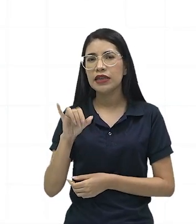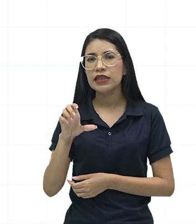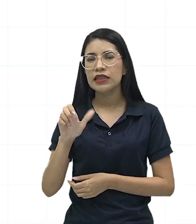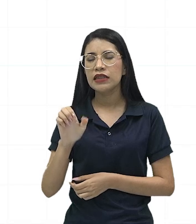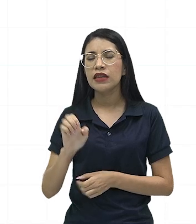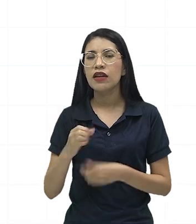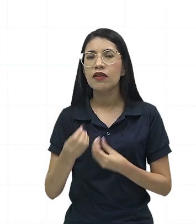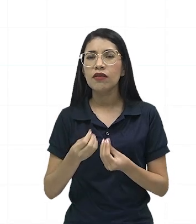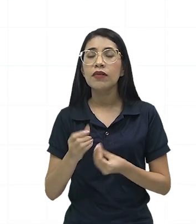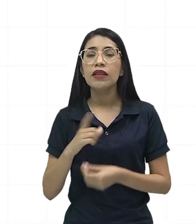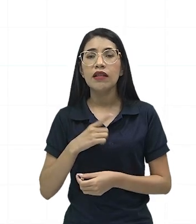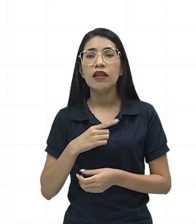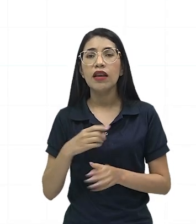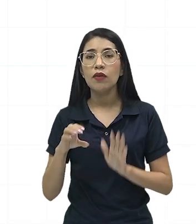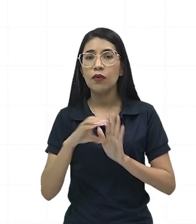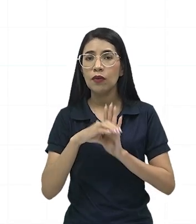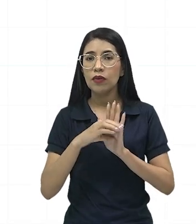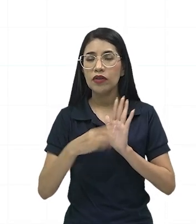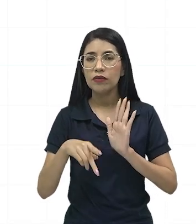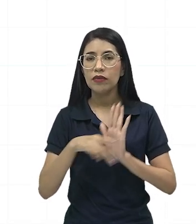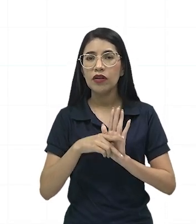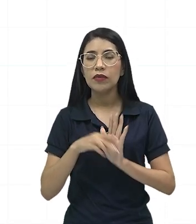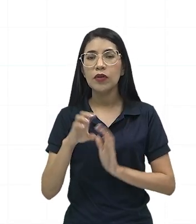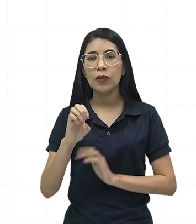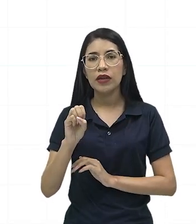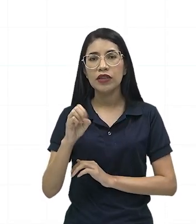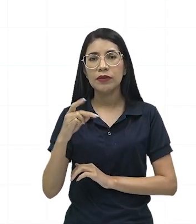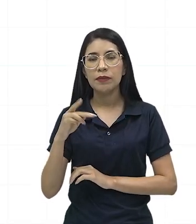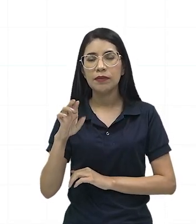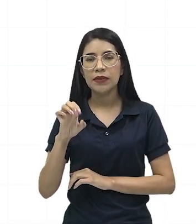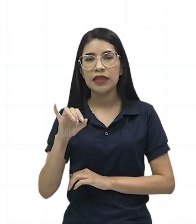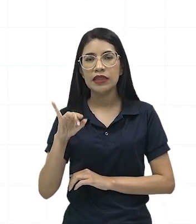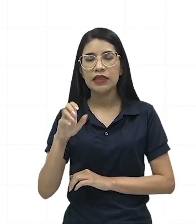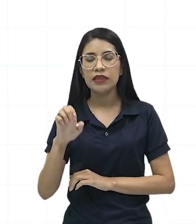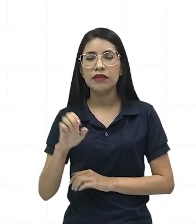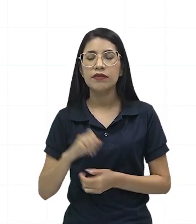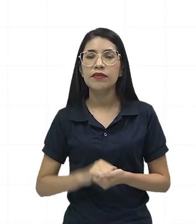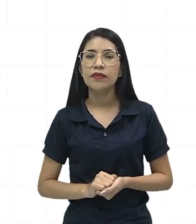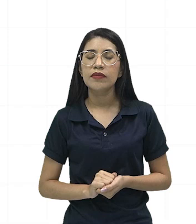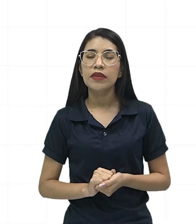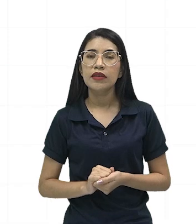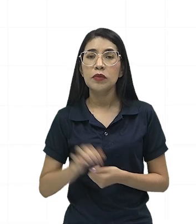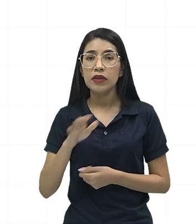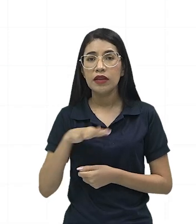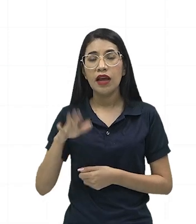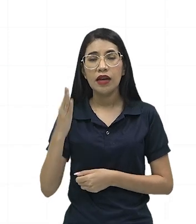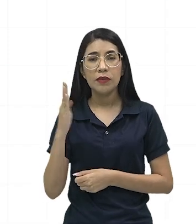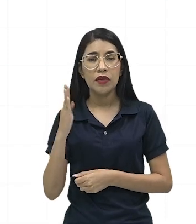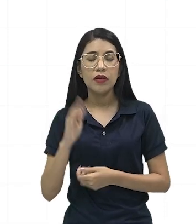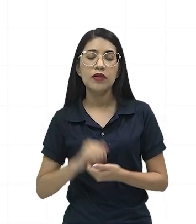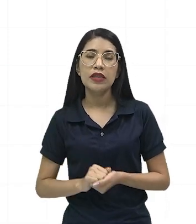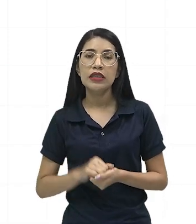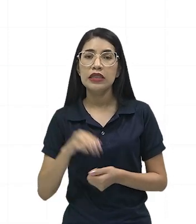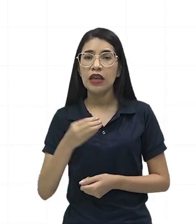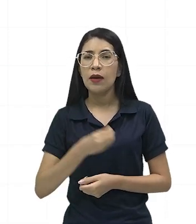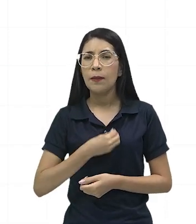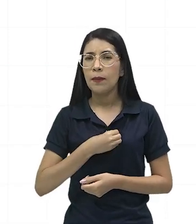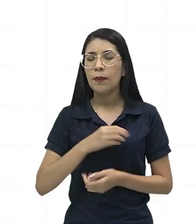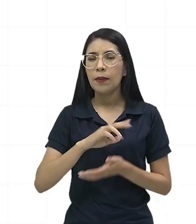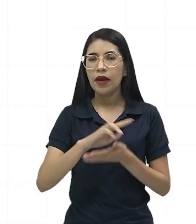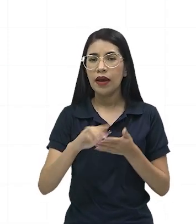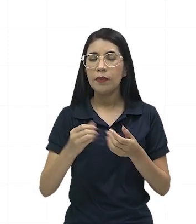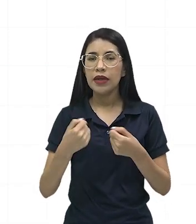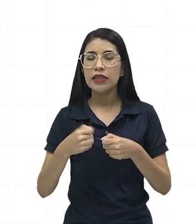para essa palavrinha espécie. E do ponto de vista biológico, para serem considerados uma espécie, um organismo deve